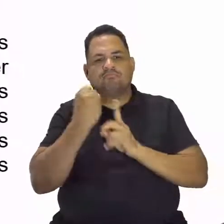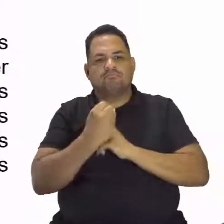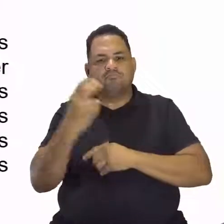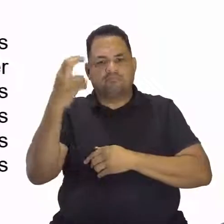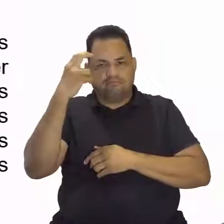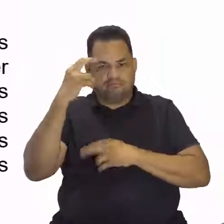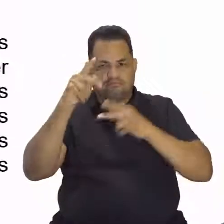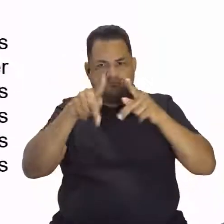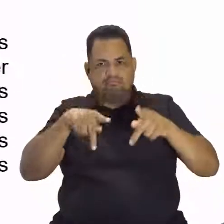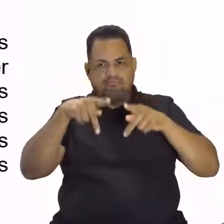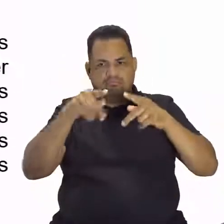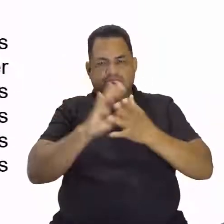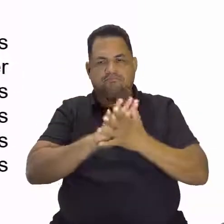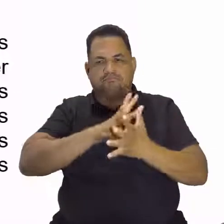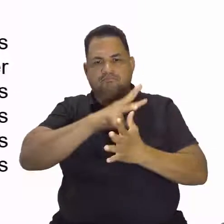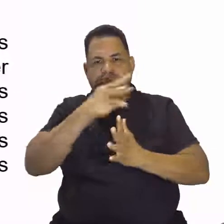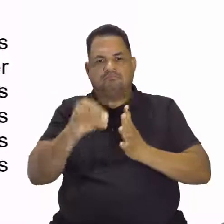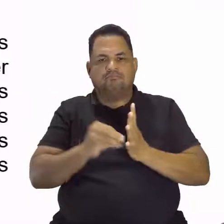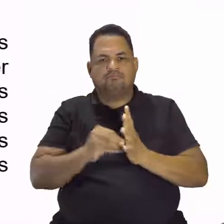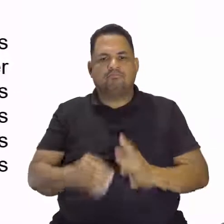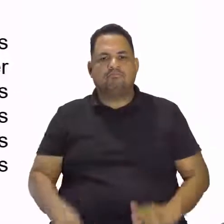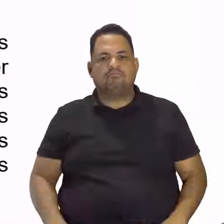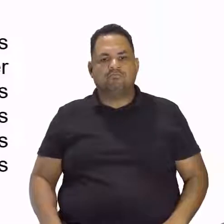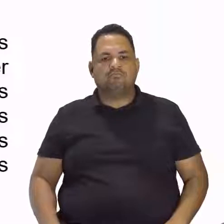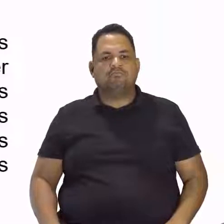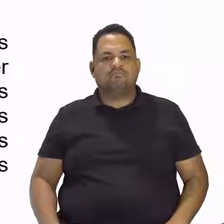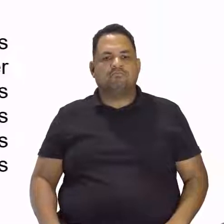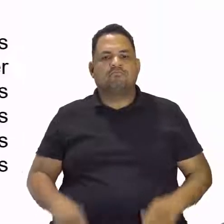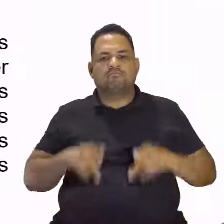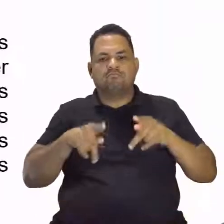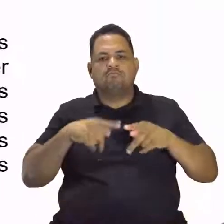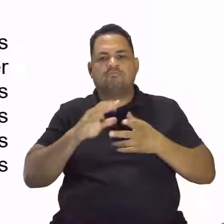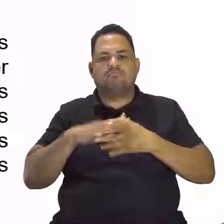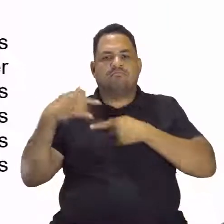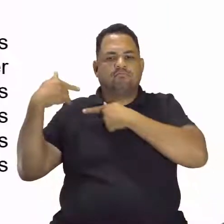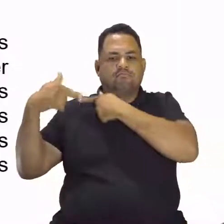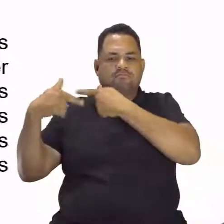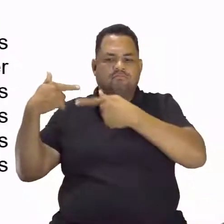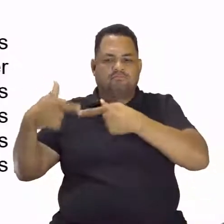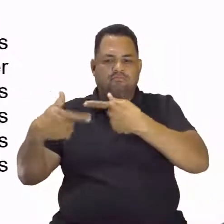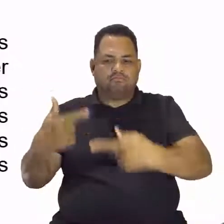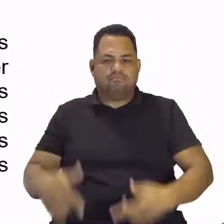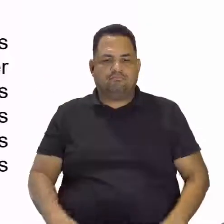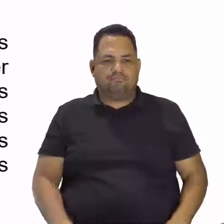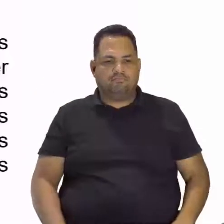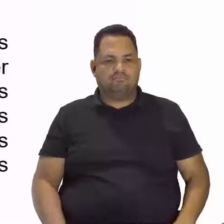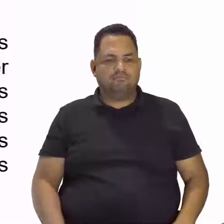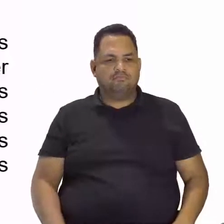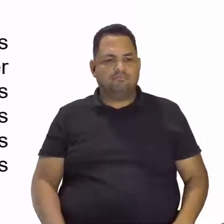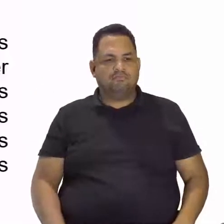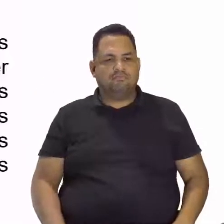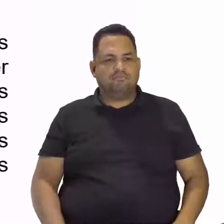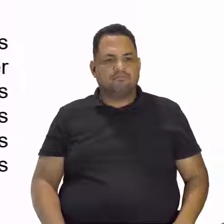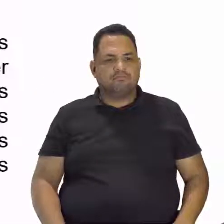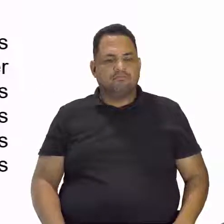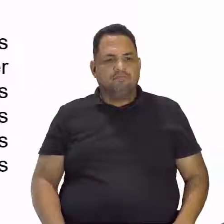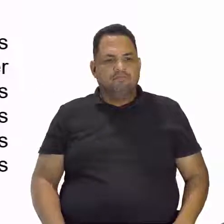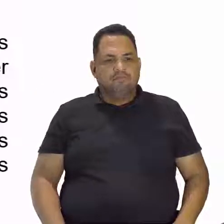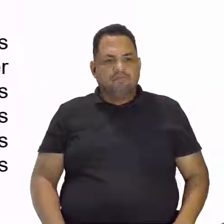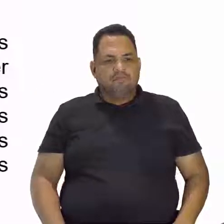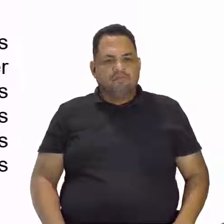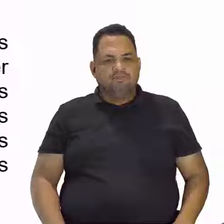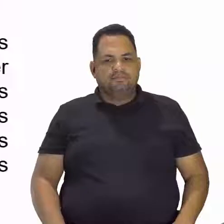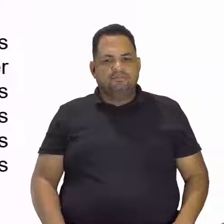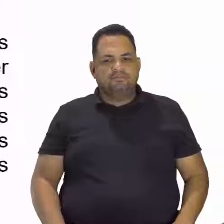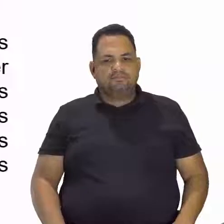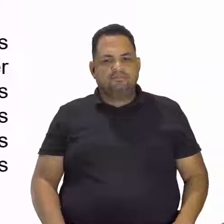socioculturais das populações amazônicas, que são as populações tradicionais, né? E aí é o